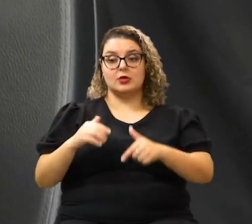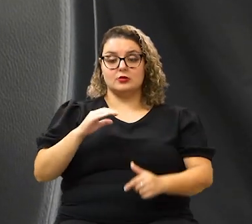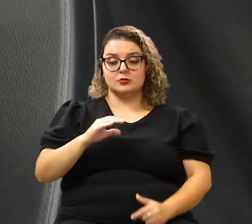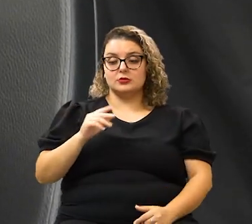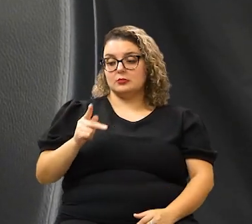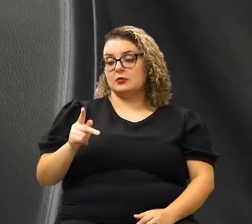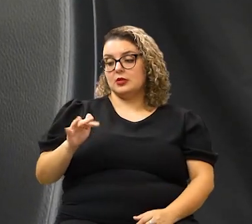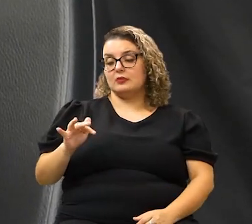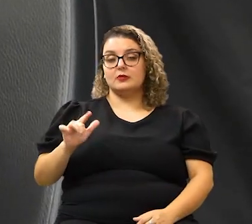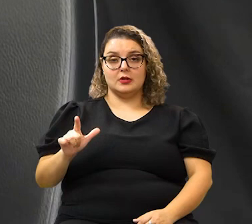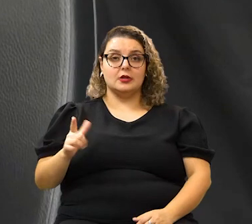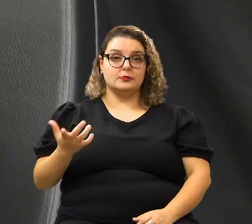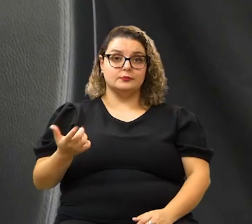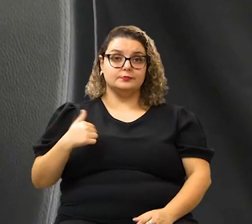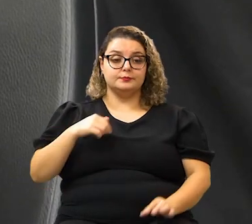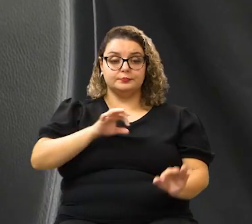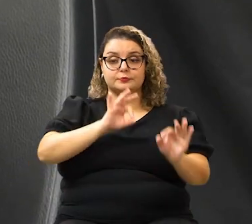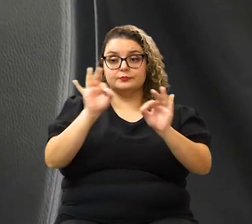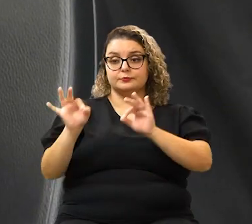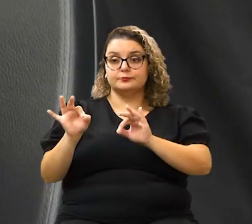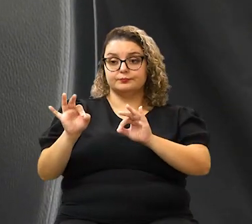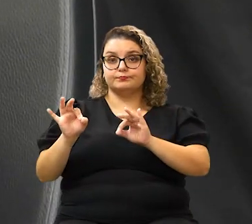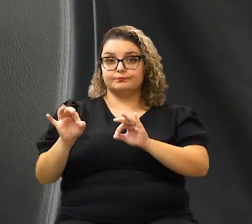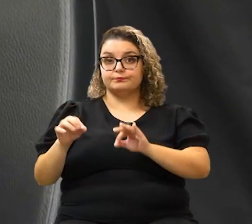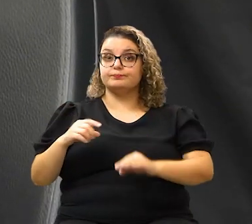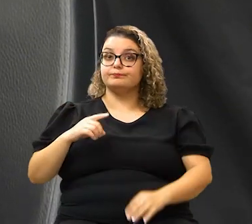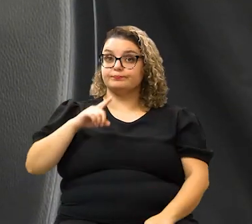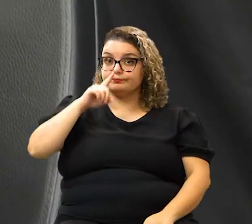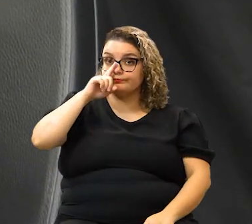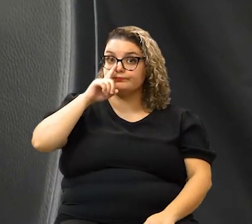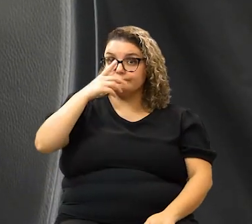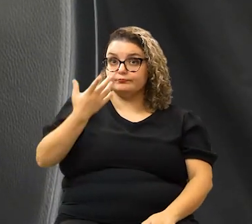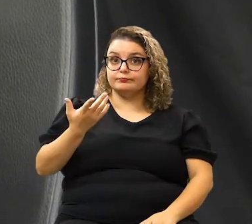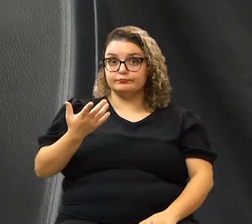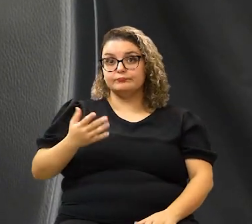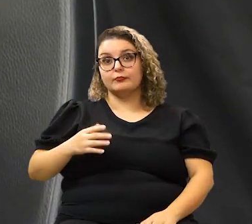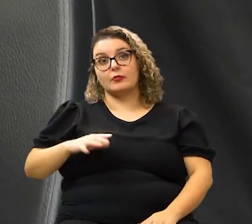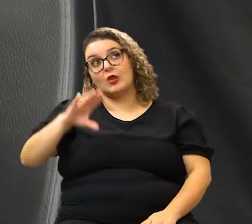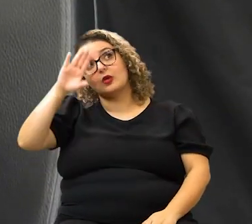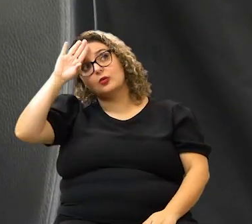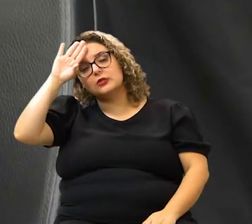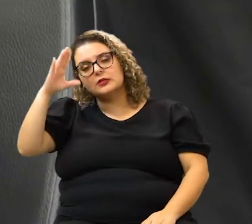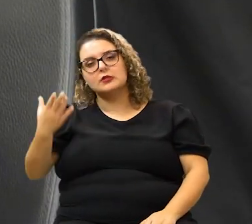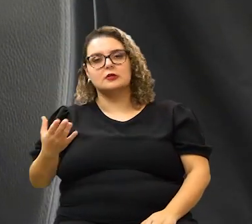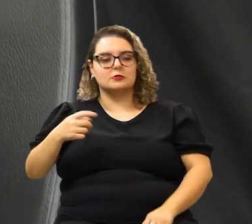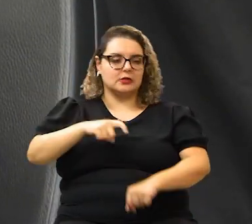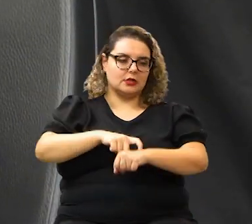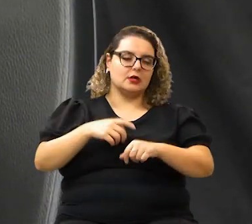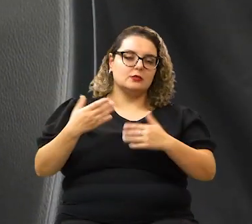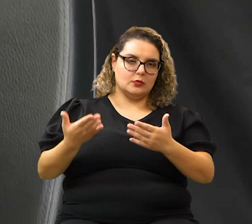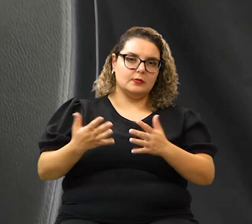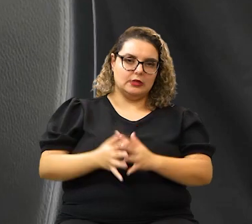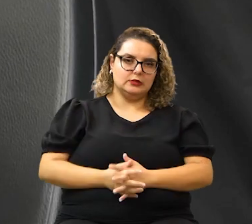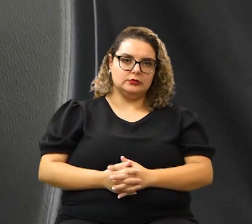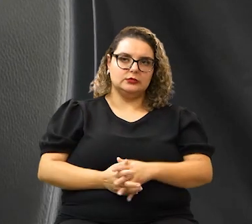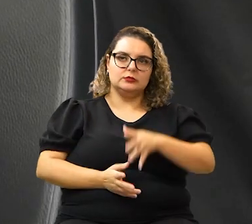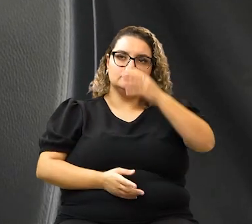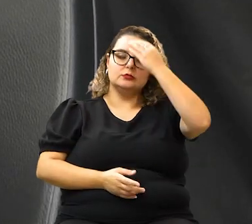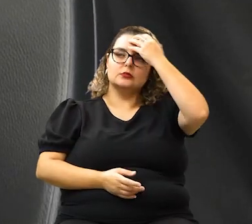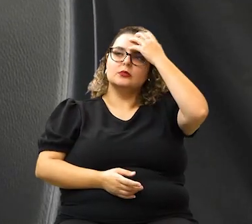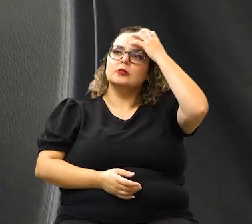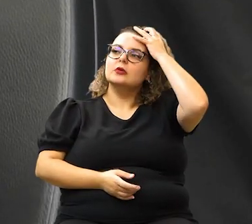Então, Sim. eu acompanhei um pouco o drama do que foi aquele período, né? Então, e aí quando eu entrei nas